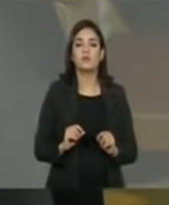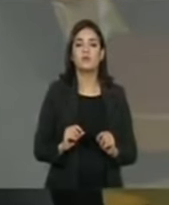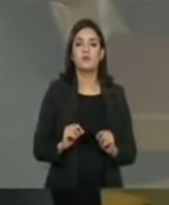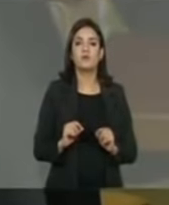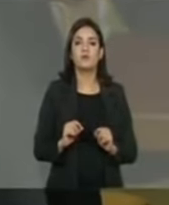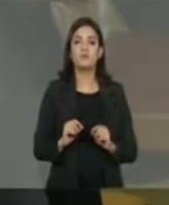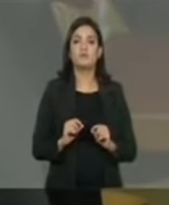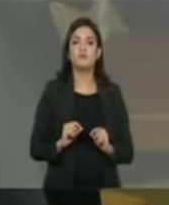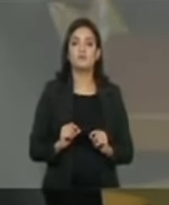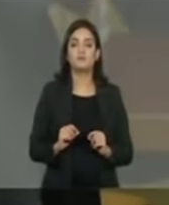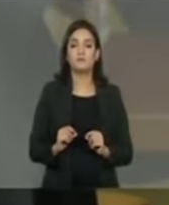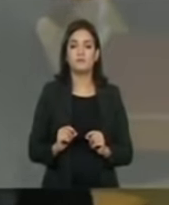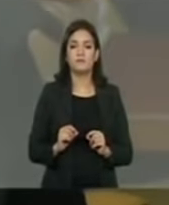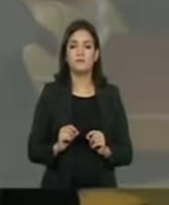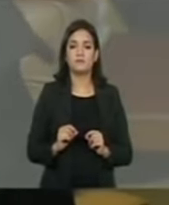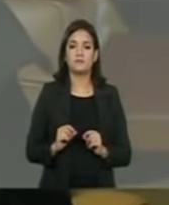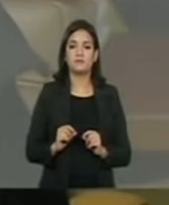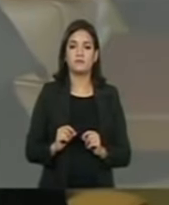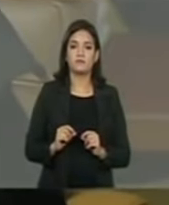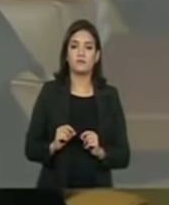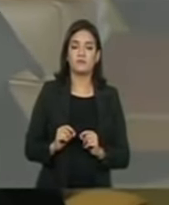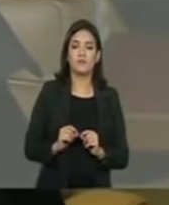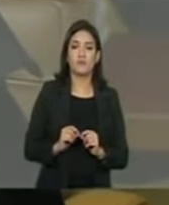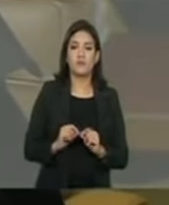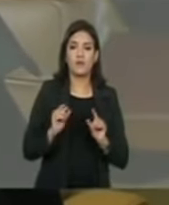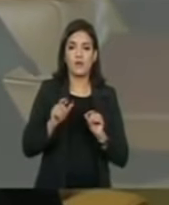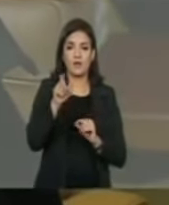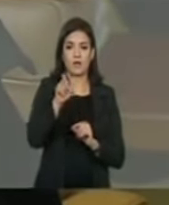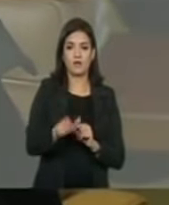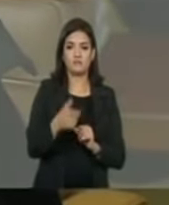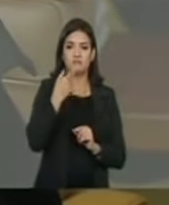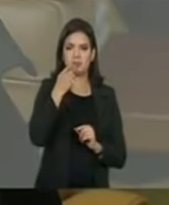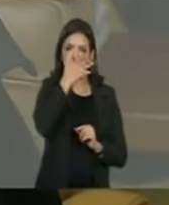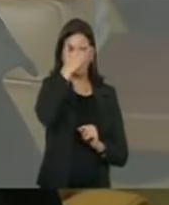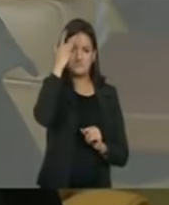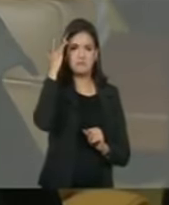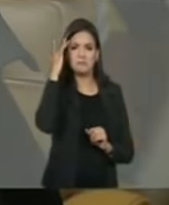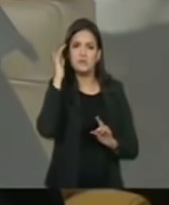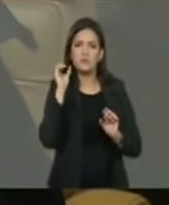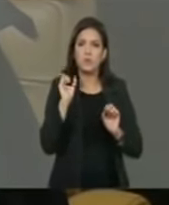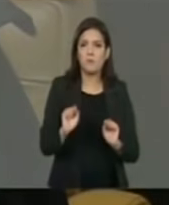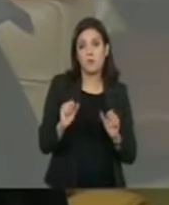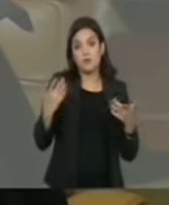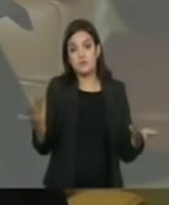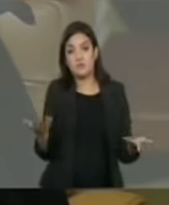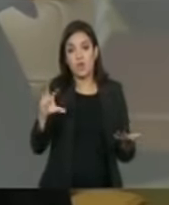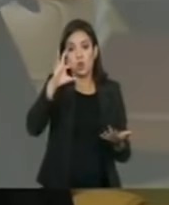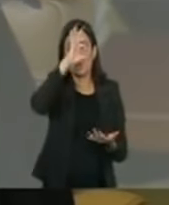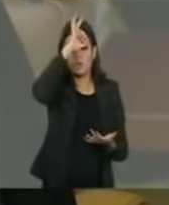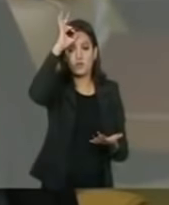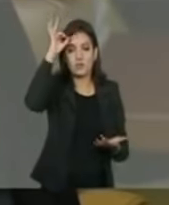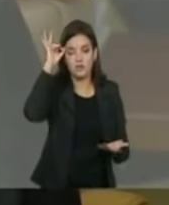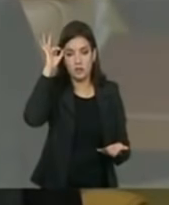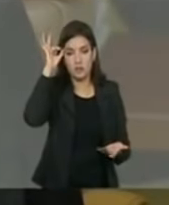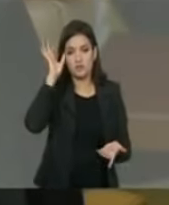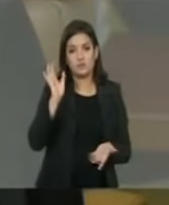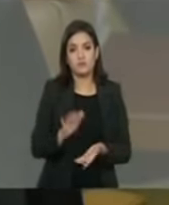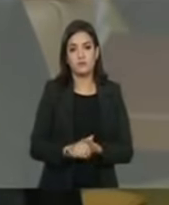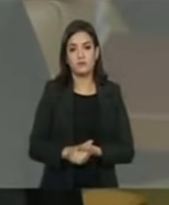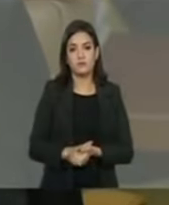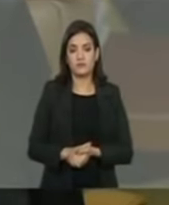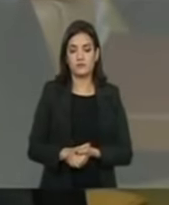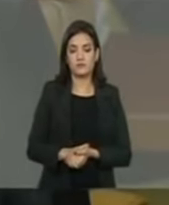propósito do posto da presunção constitucional de inocência e diz é o